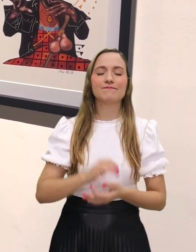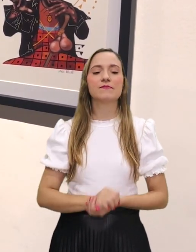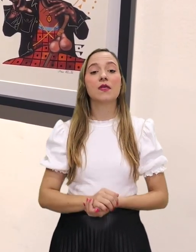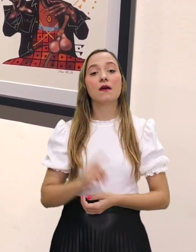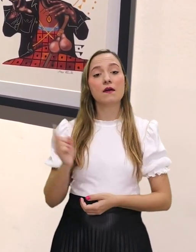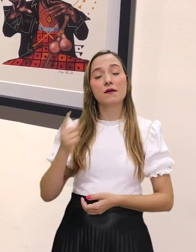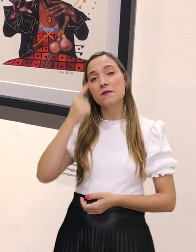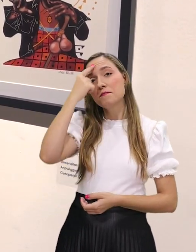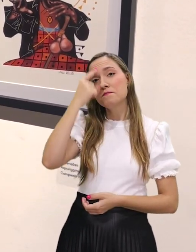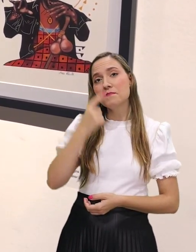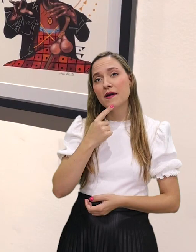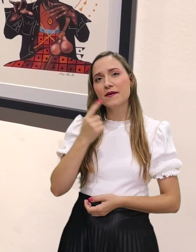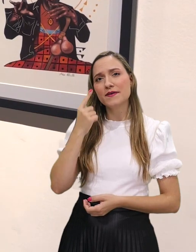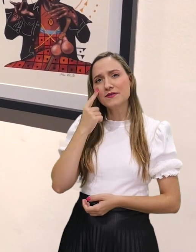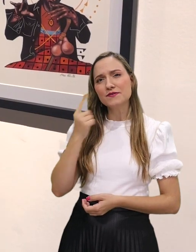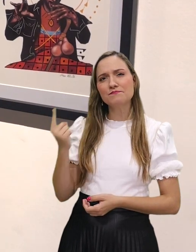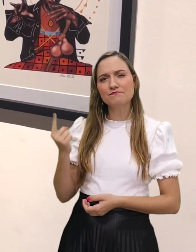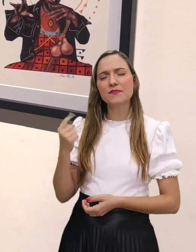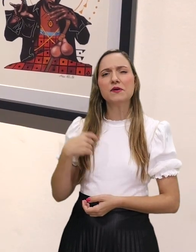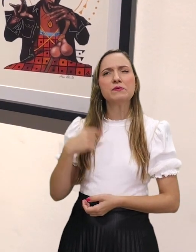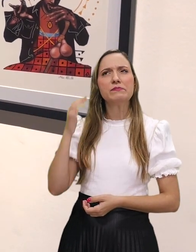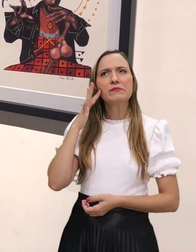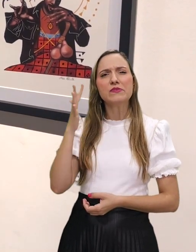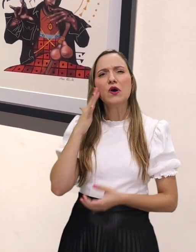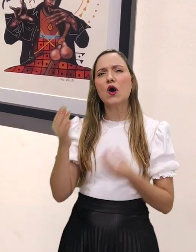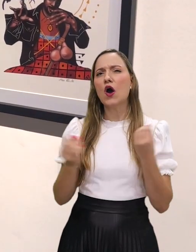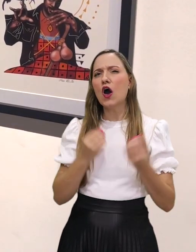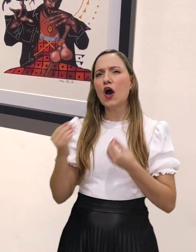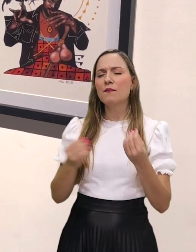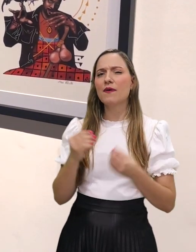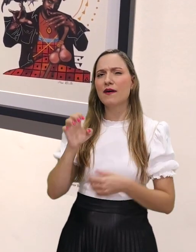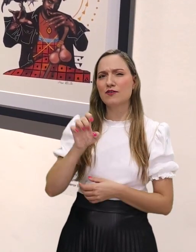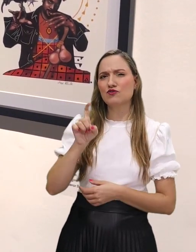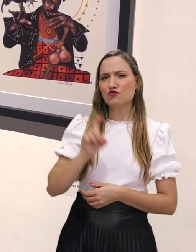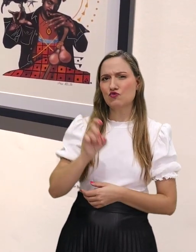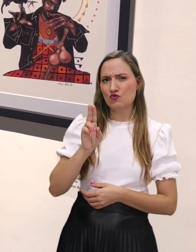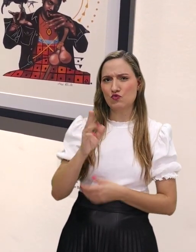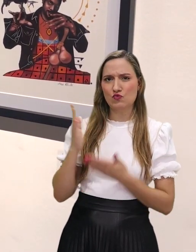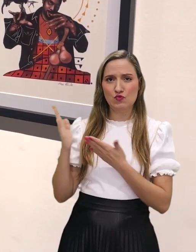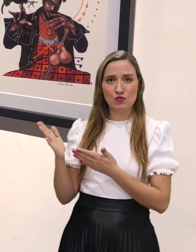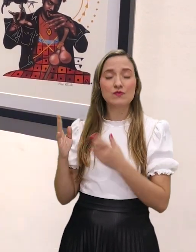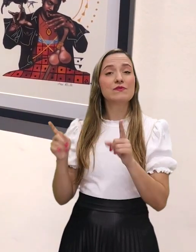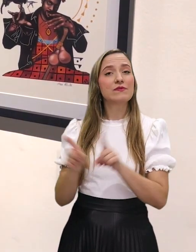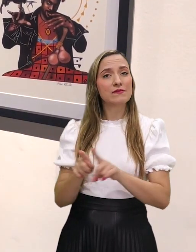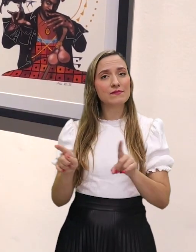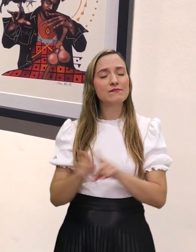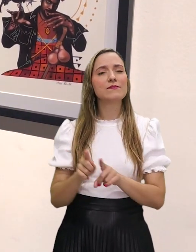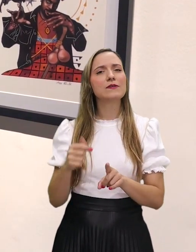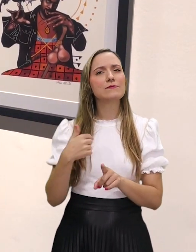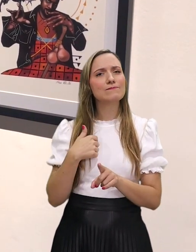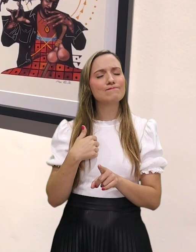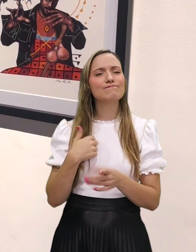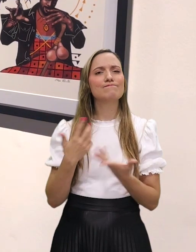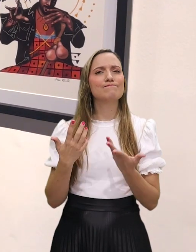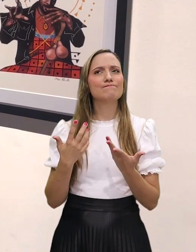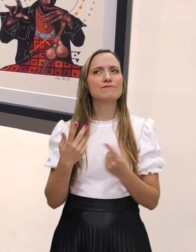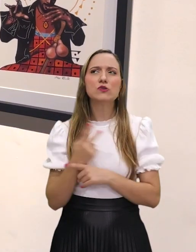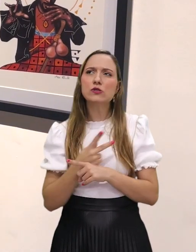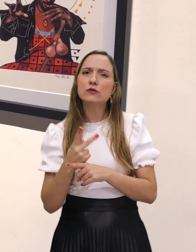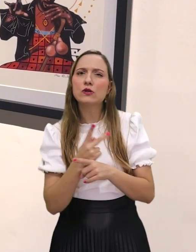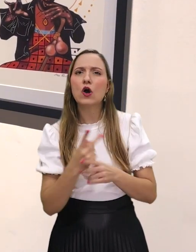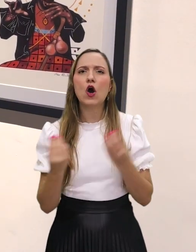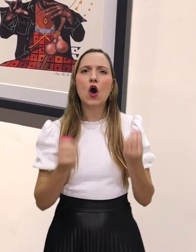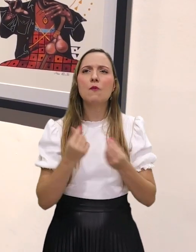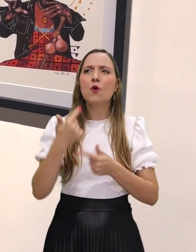nessa visualidade do Exu, eu também fui atrás de algumas outras representações desse orixá